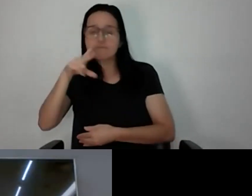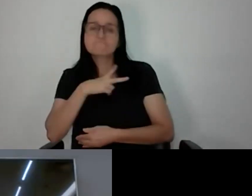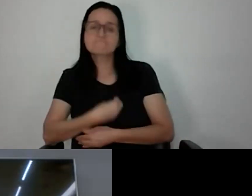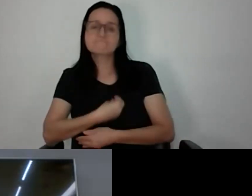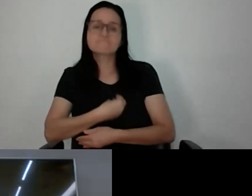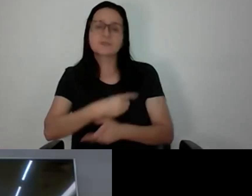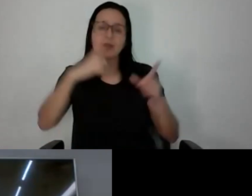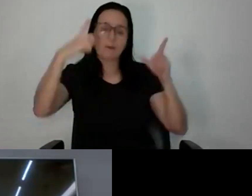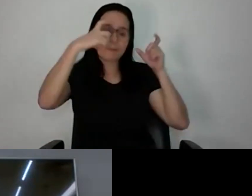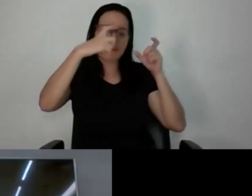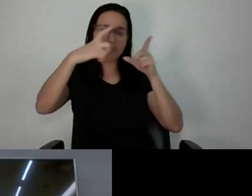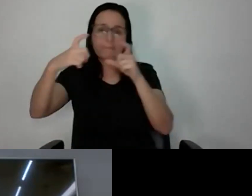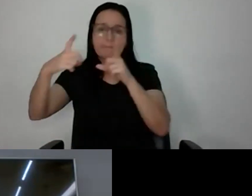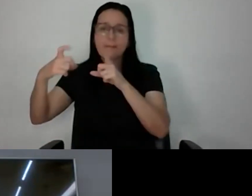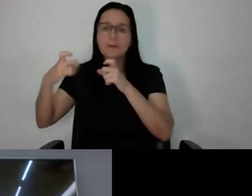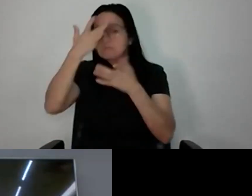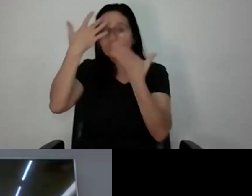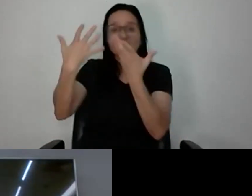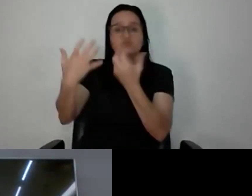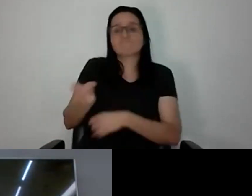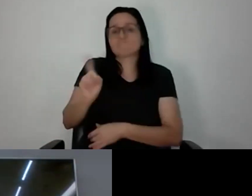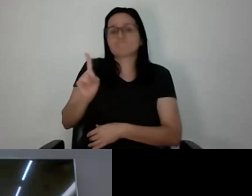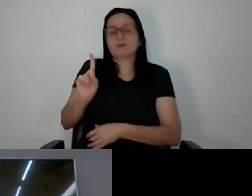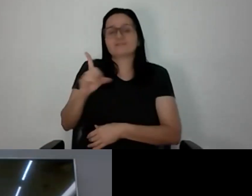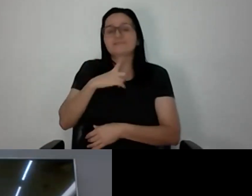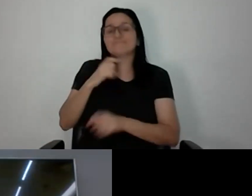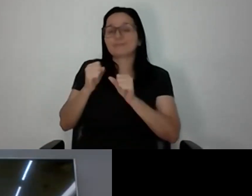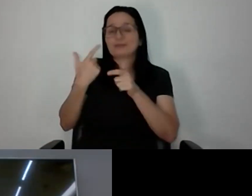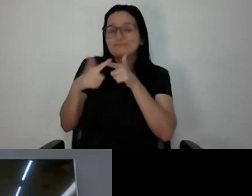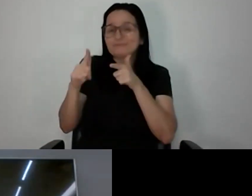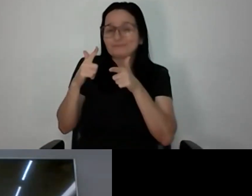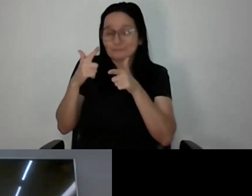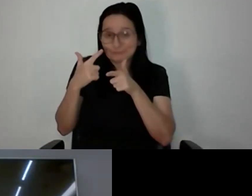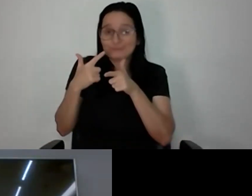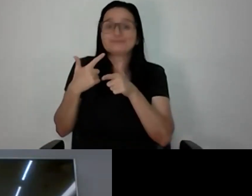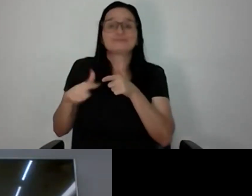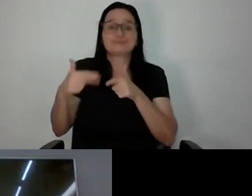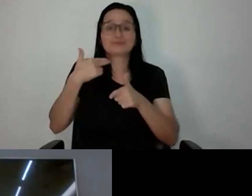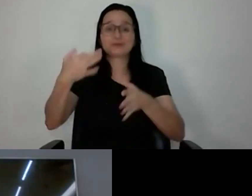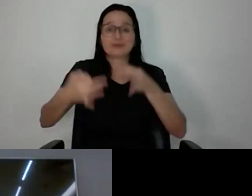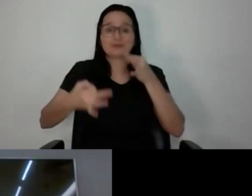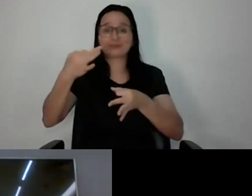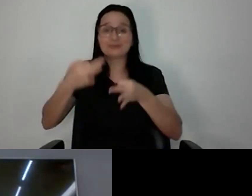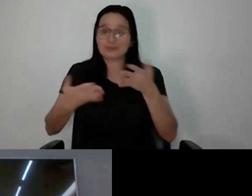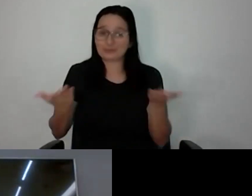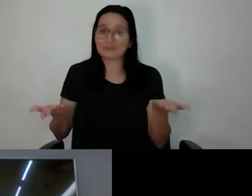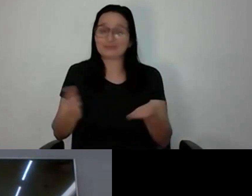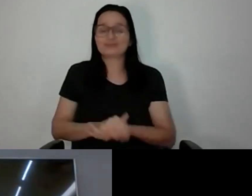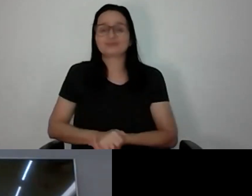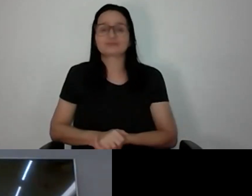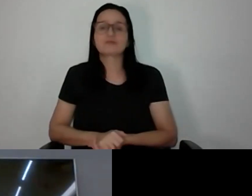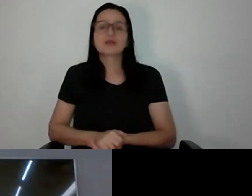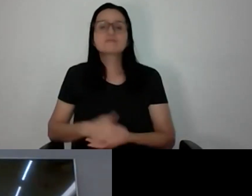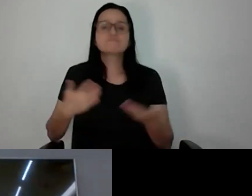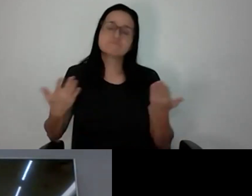ou gravações sem o consentimento, isso pode esbarrar em questões jurídicas, enfim, mais ou menos nesse sentido. Eu acho